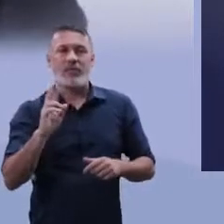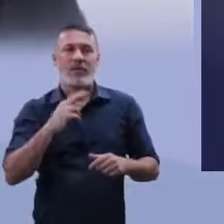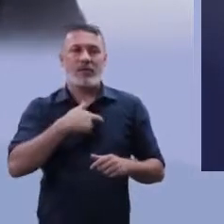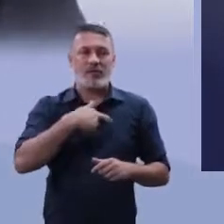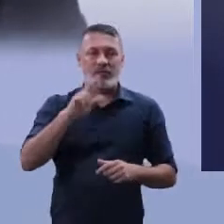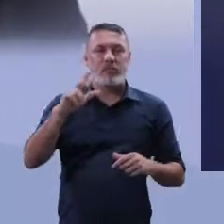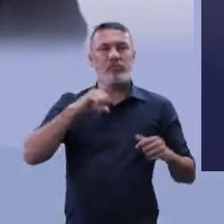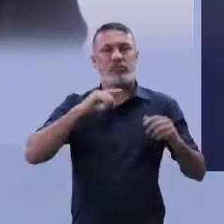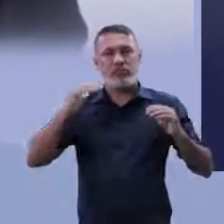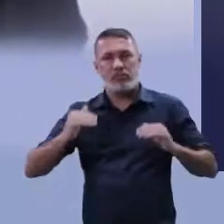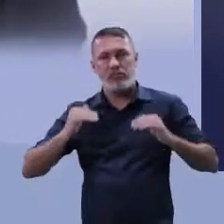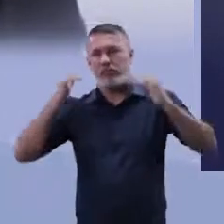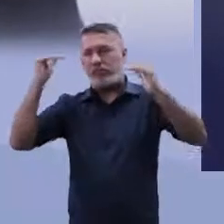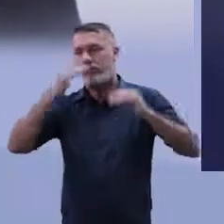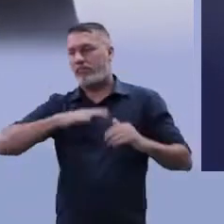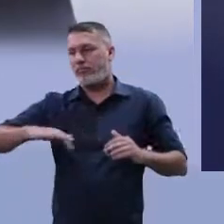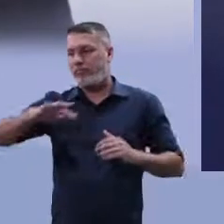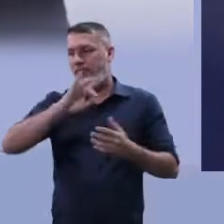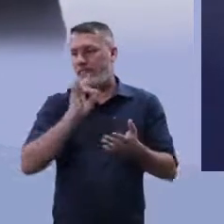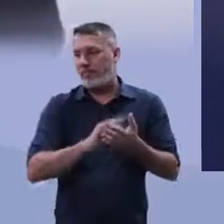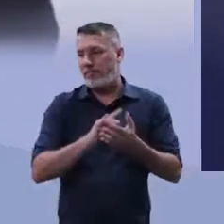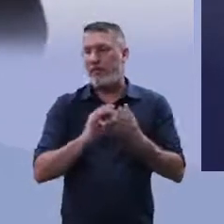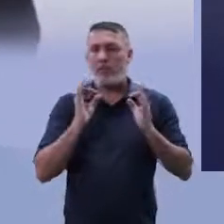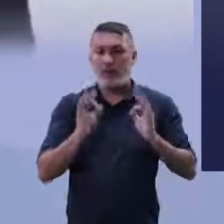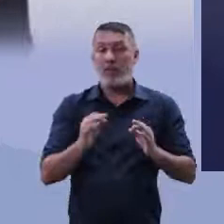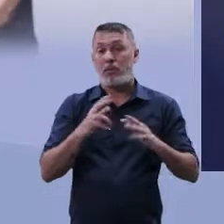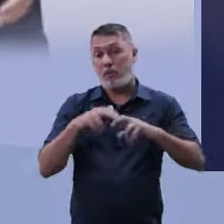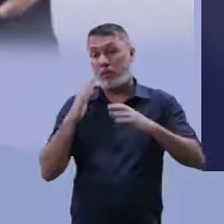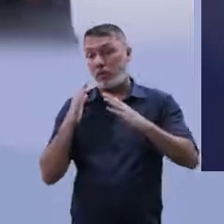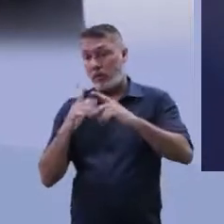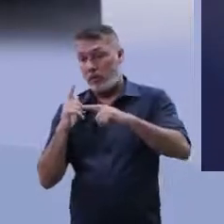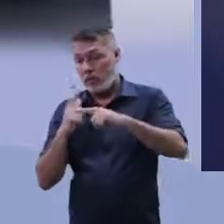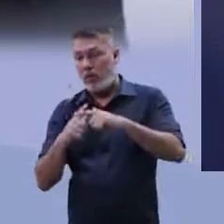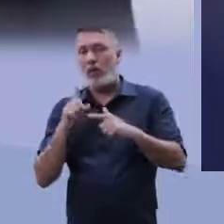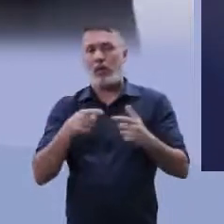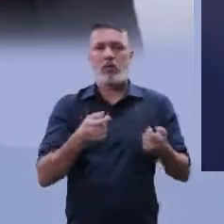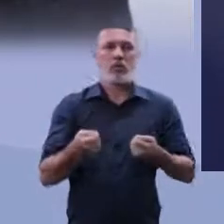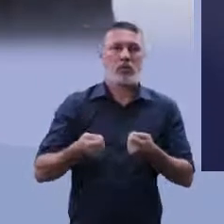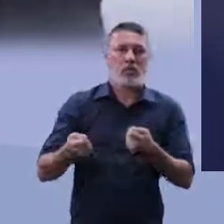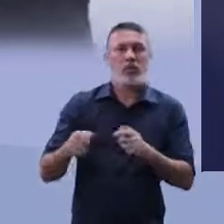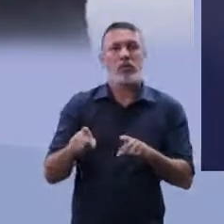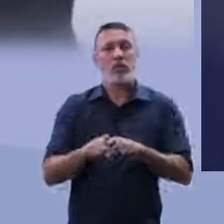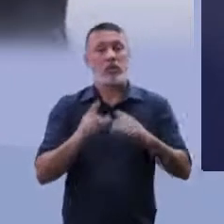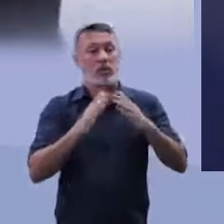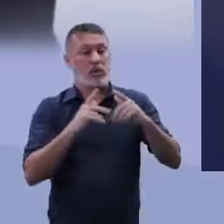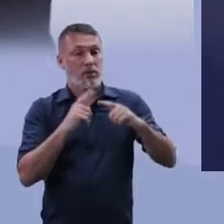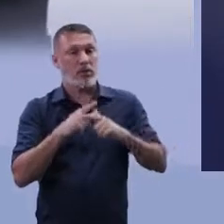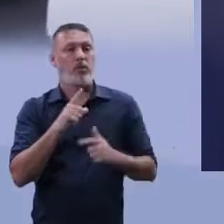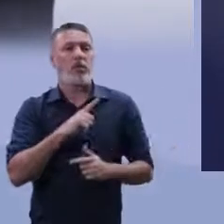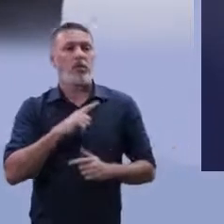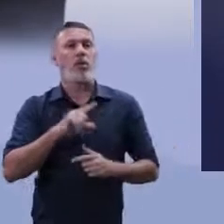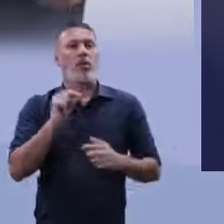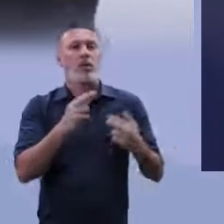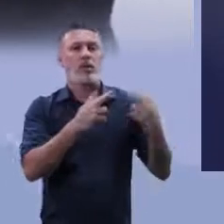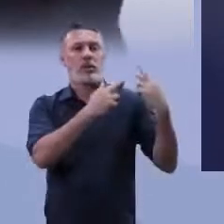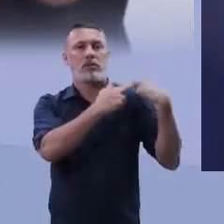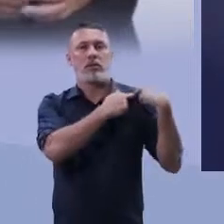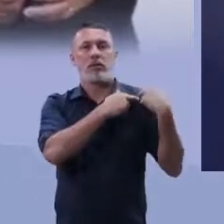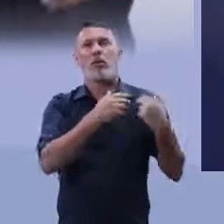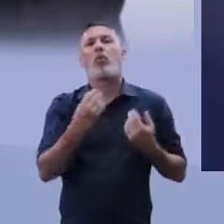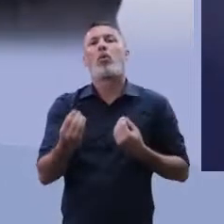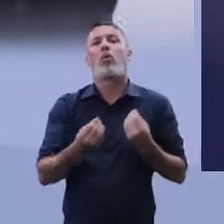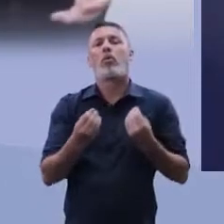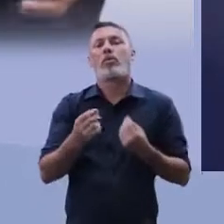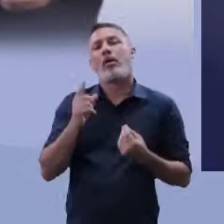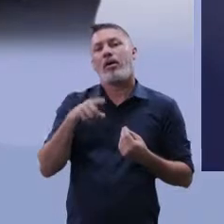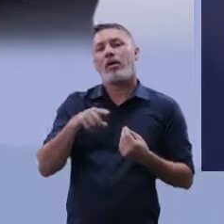realidade espiritual religiosa ela se sobrepõe a essa realidade. Então a igreja ela controla e a igreja deve então